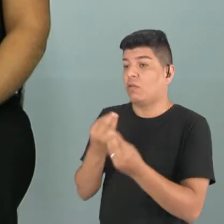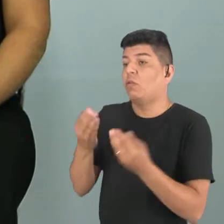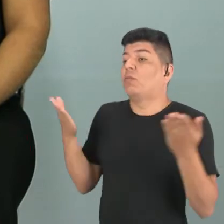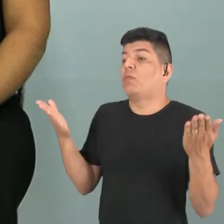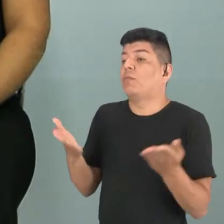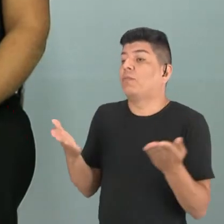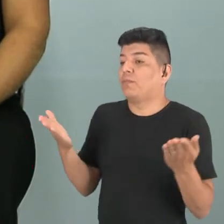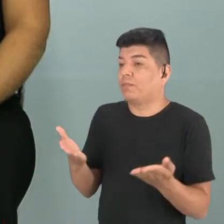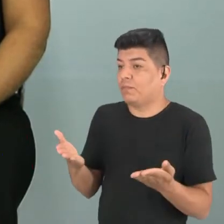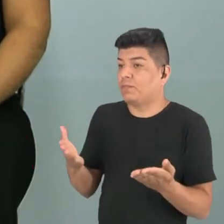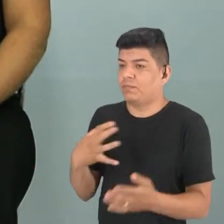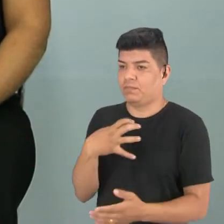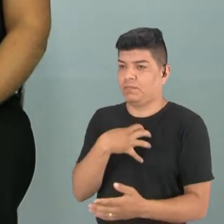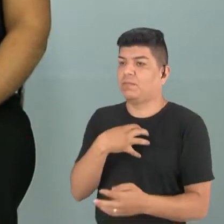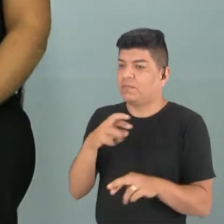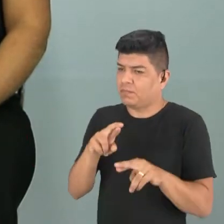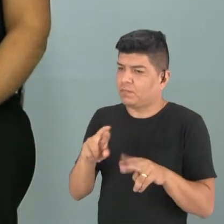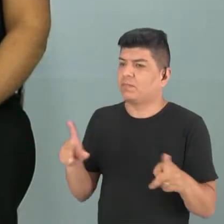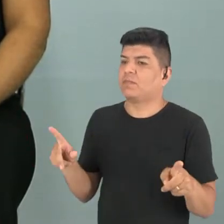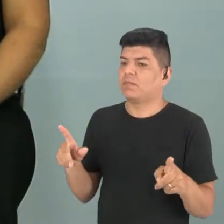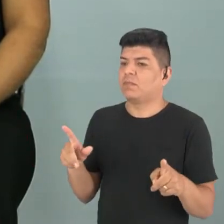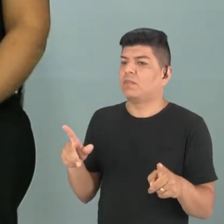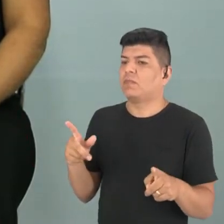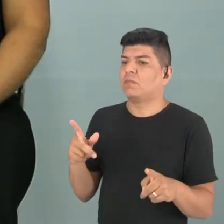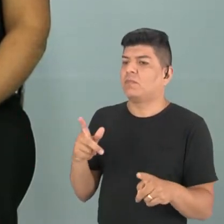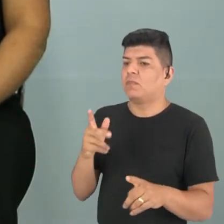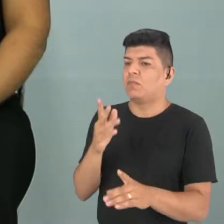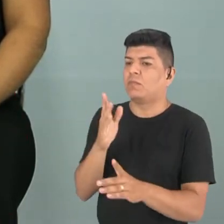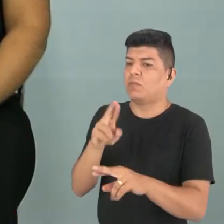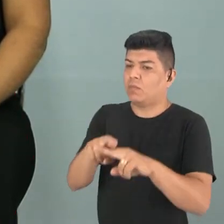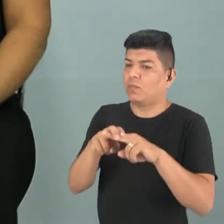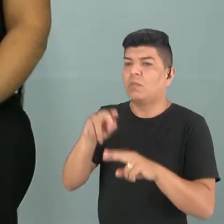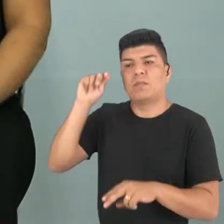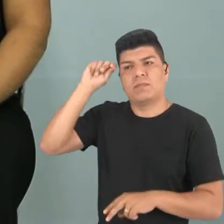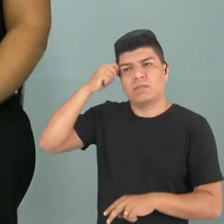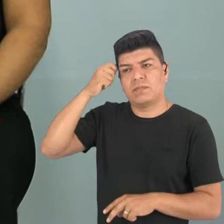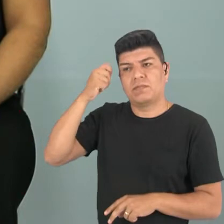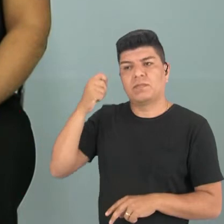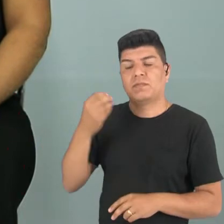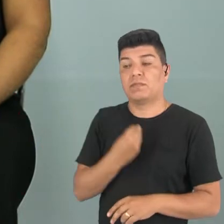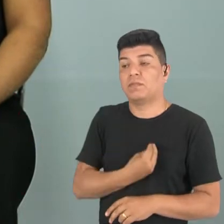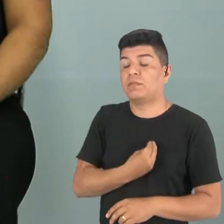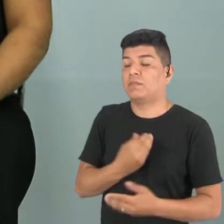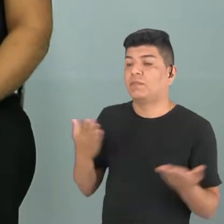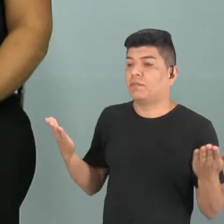hoje. Você sente-se diferente por ser negro? Como está a sua vida hoje, diante dessa situação?